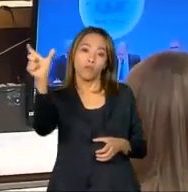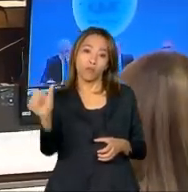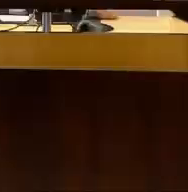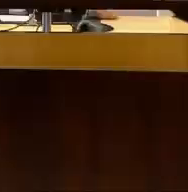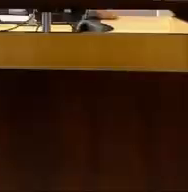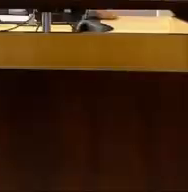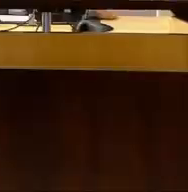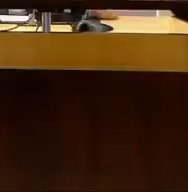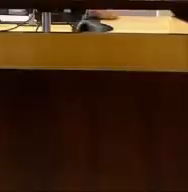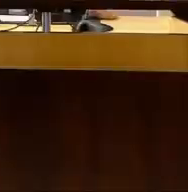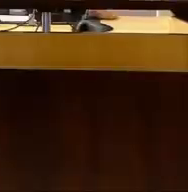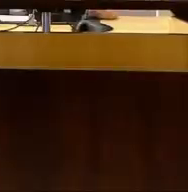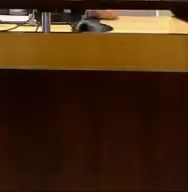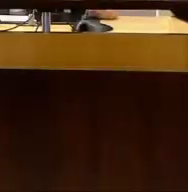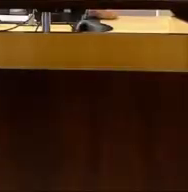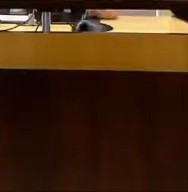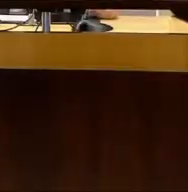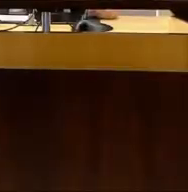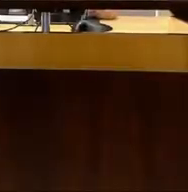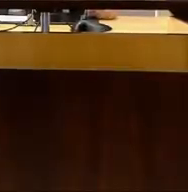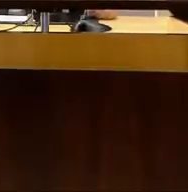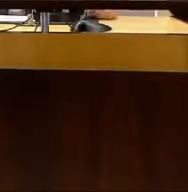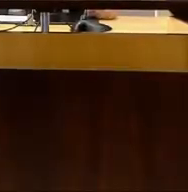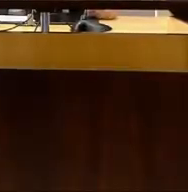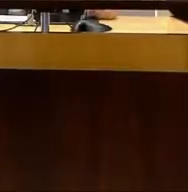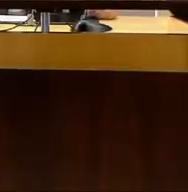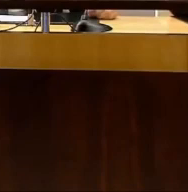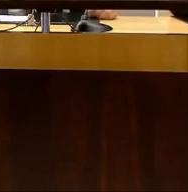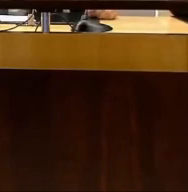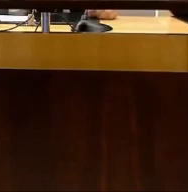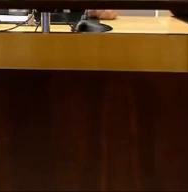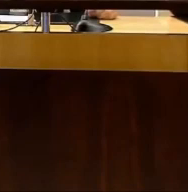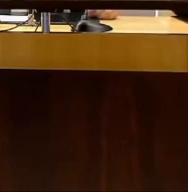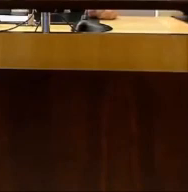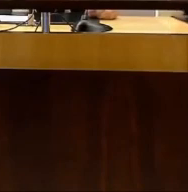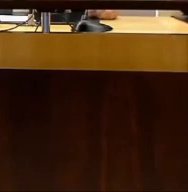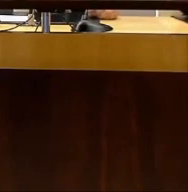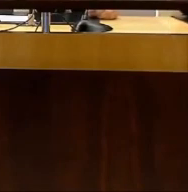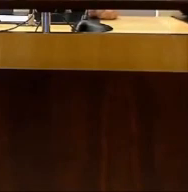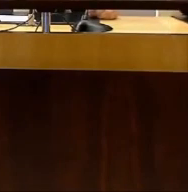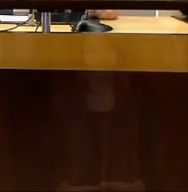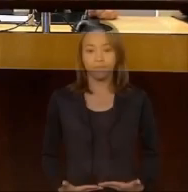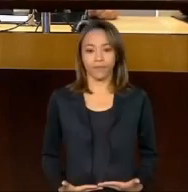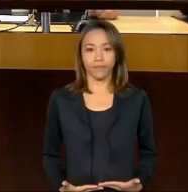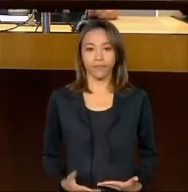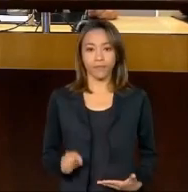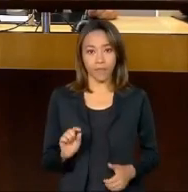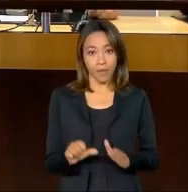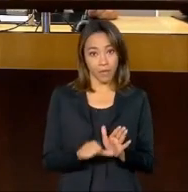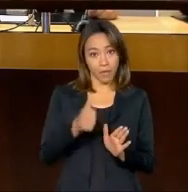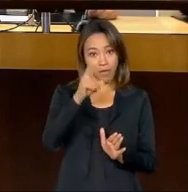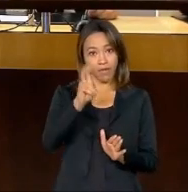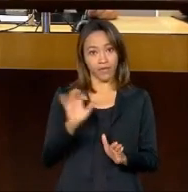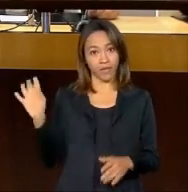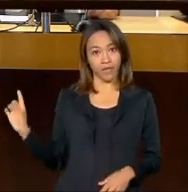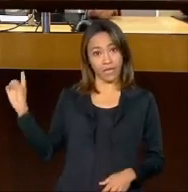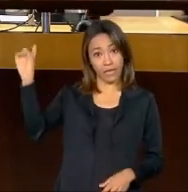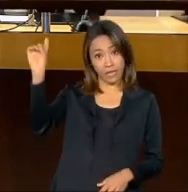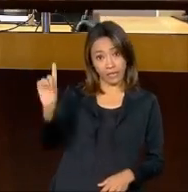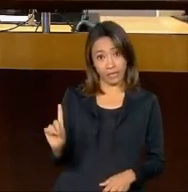país. É a primeira vez que nesse fórum recebe um presidente da República. Na sua